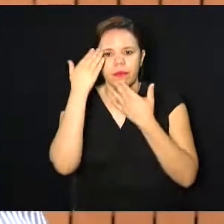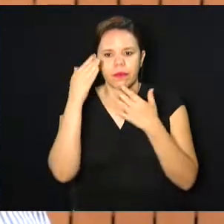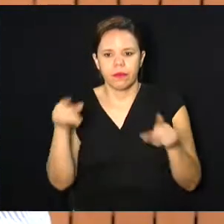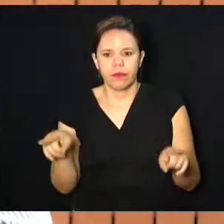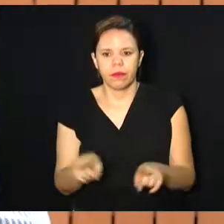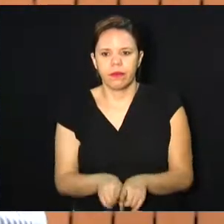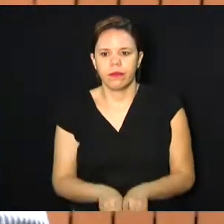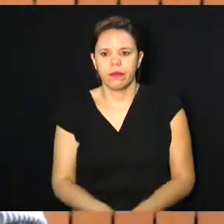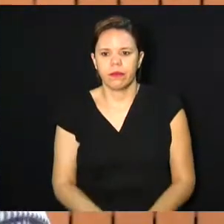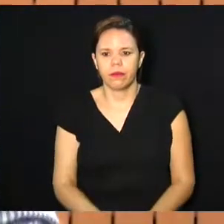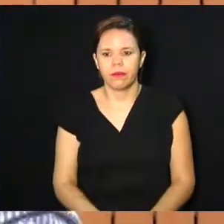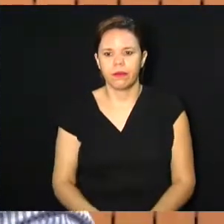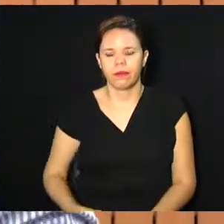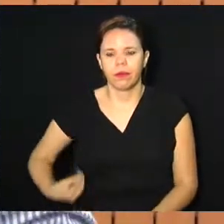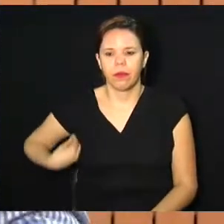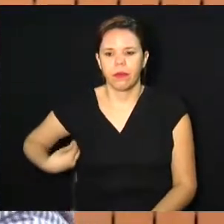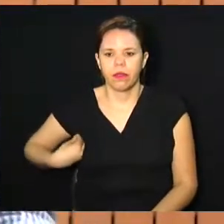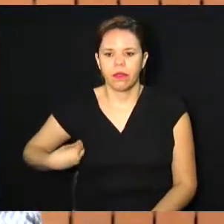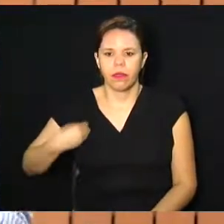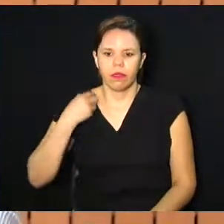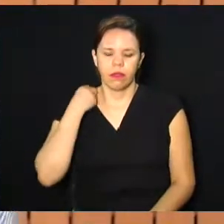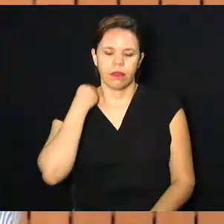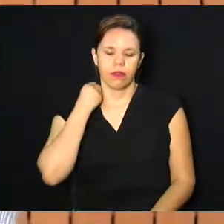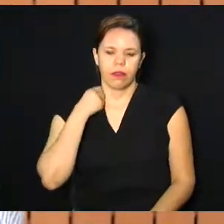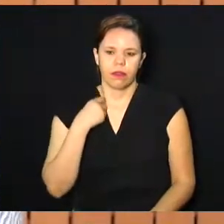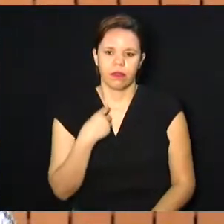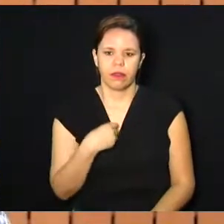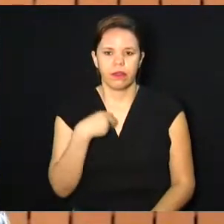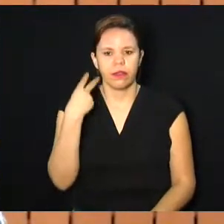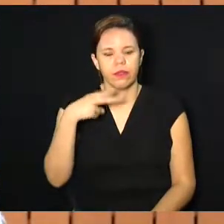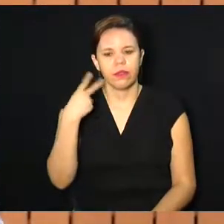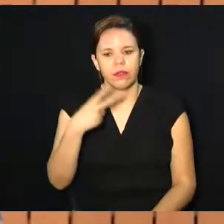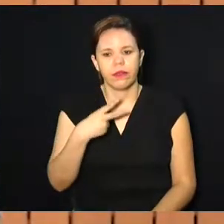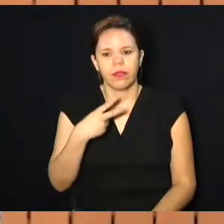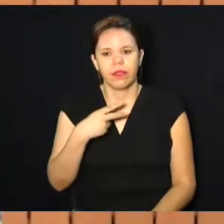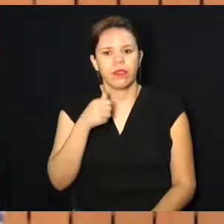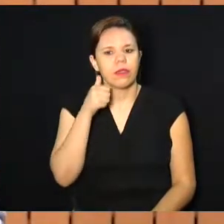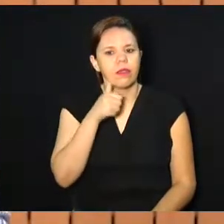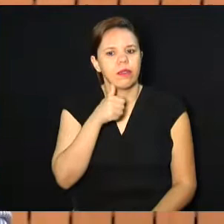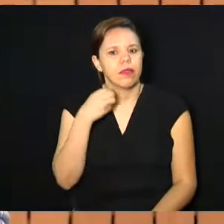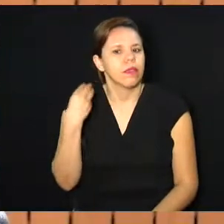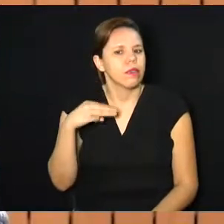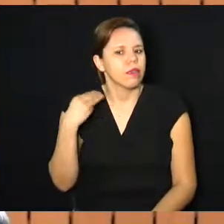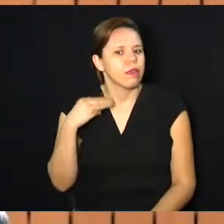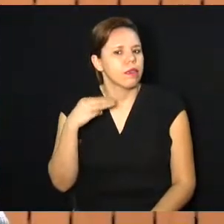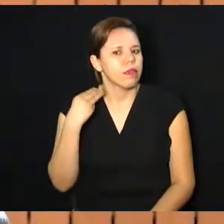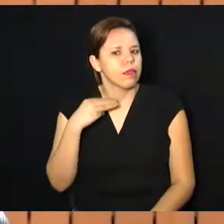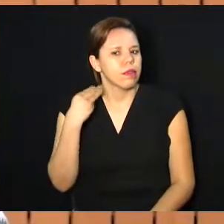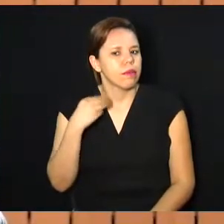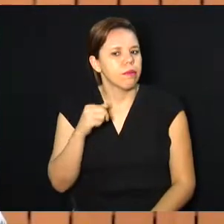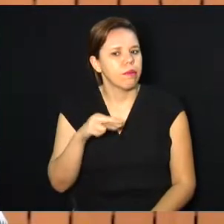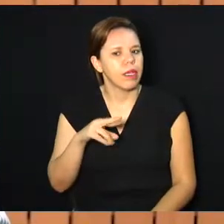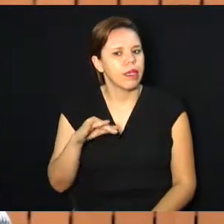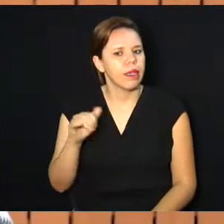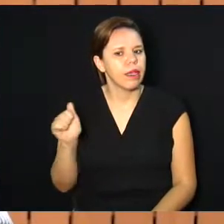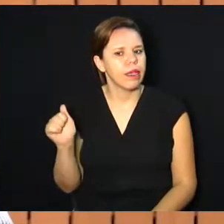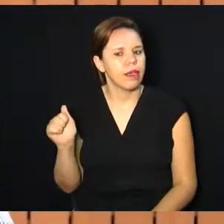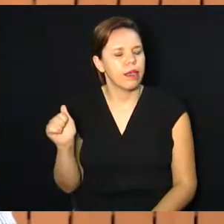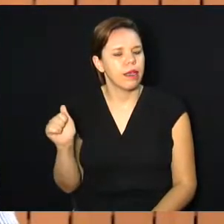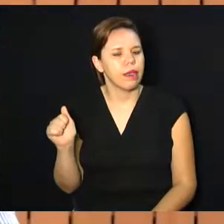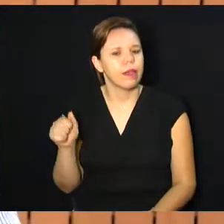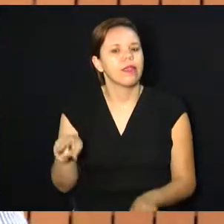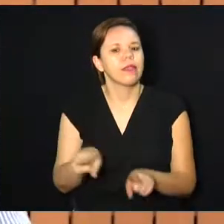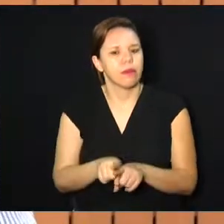também a presença da vereadora Mariana Conte, que faz parte dessa comissão de estudos. No